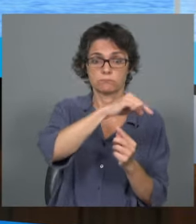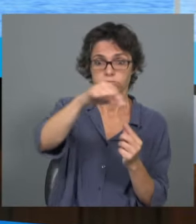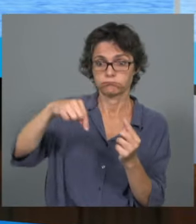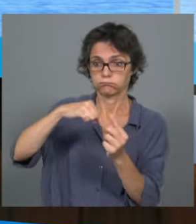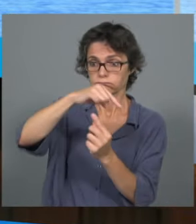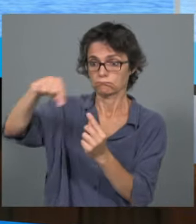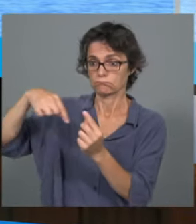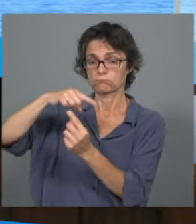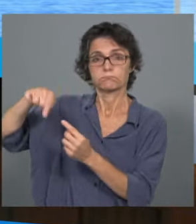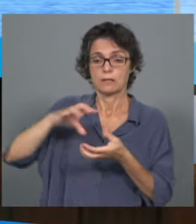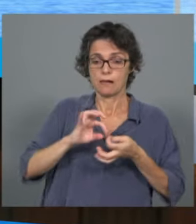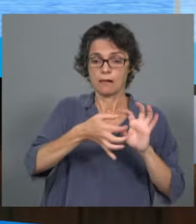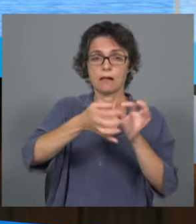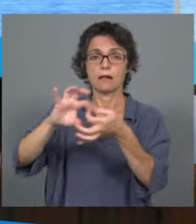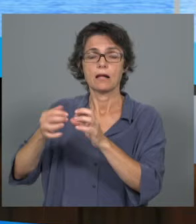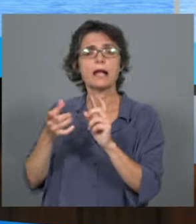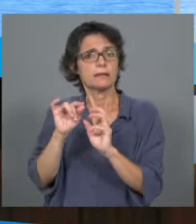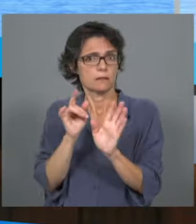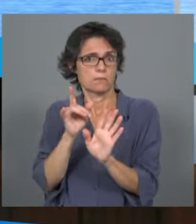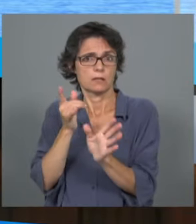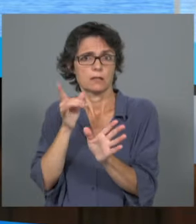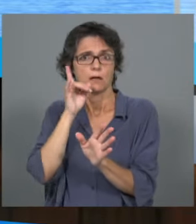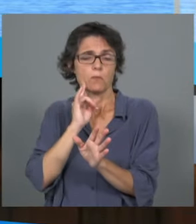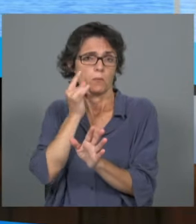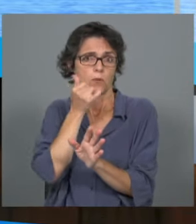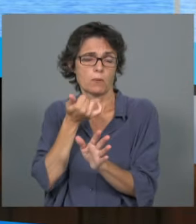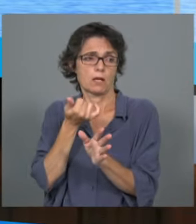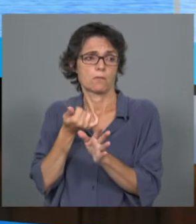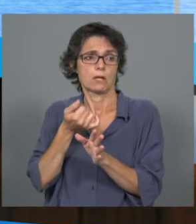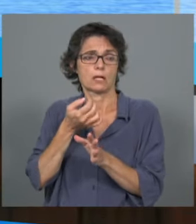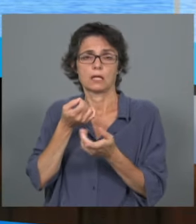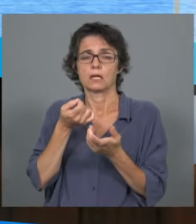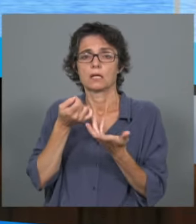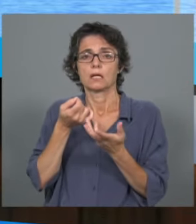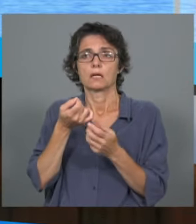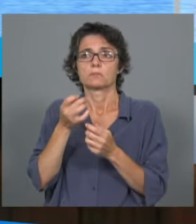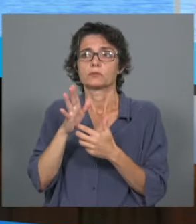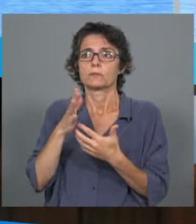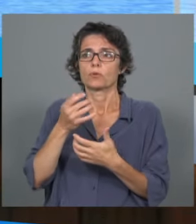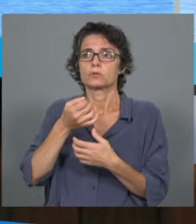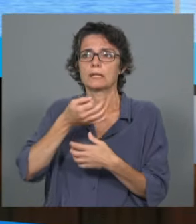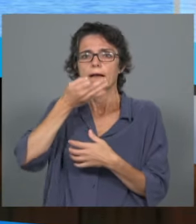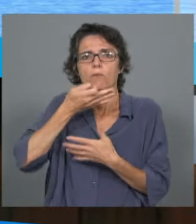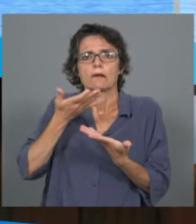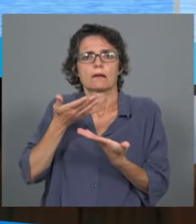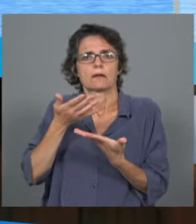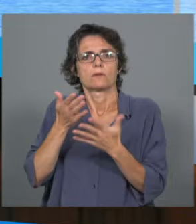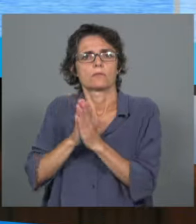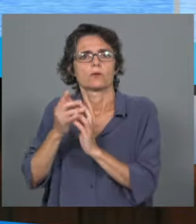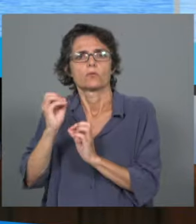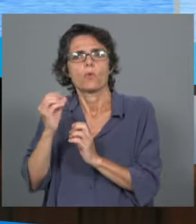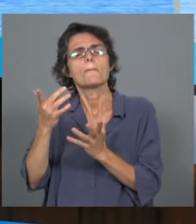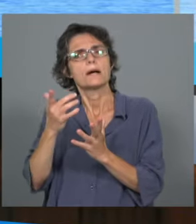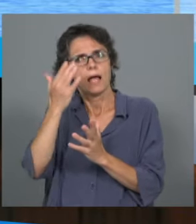vontade, que não têm necessariamente pertenças religiosas, mas para quem esta questão diz muito enquanto